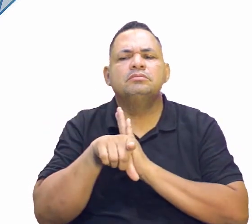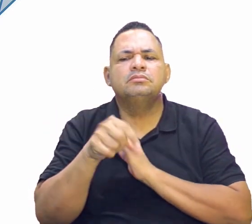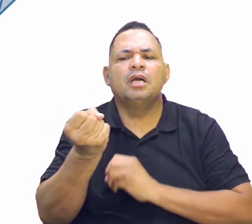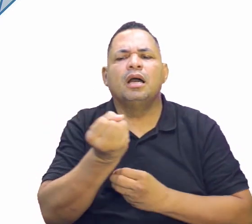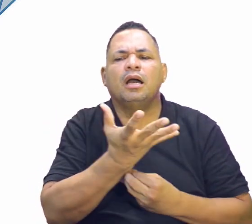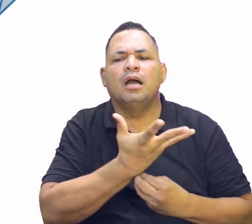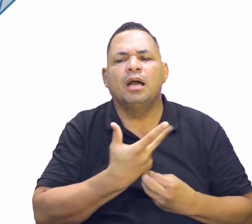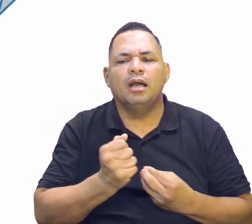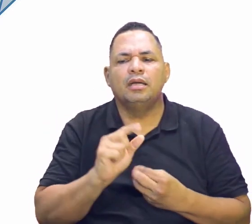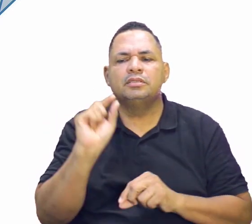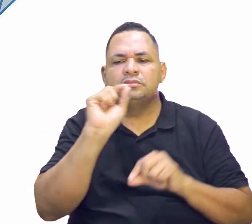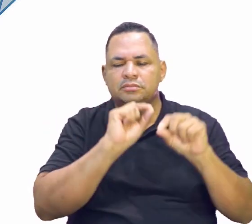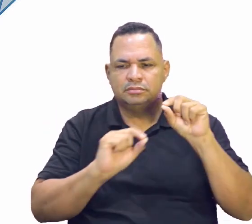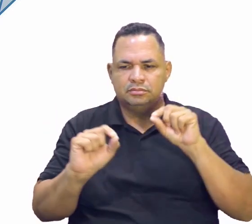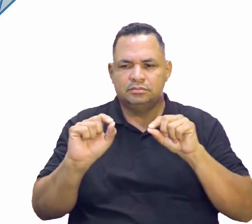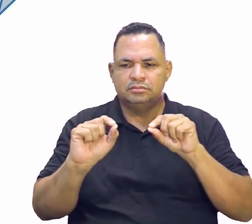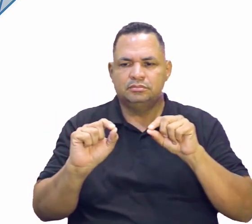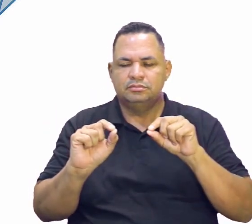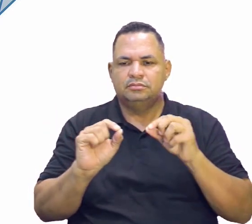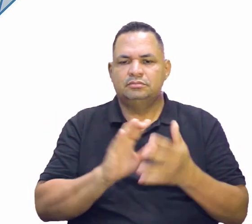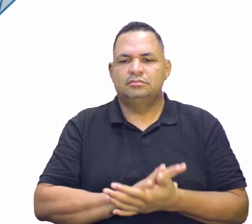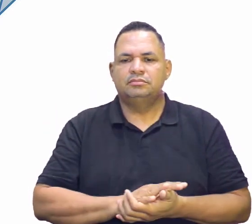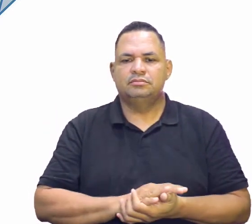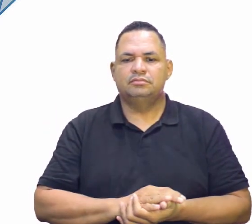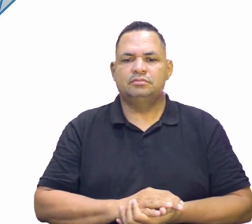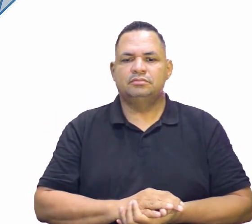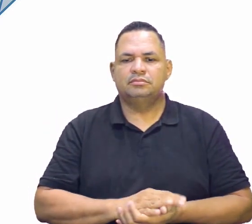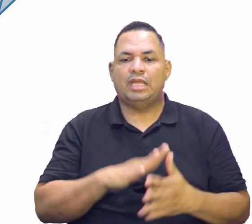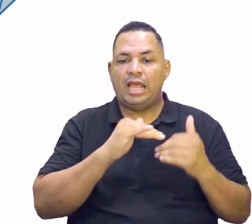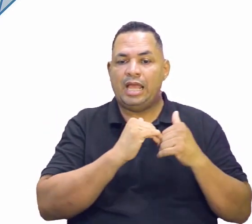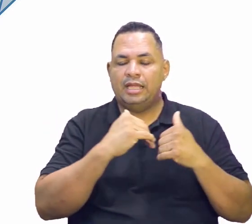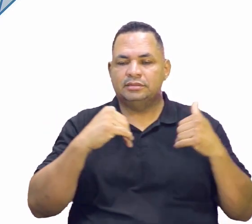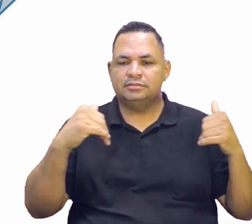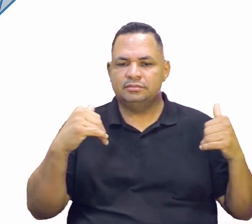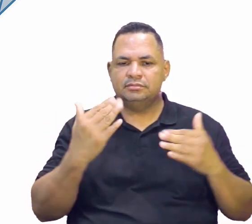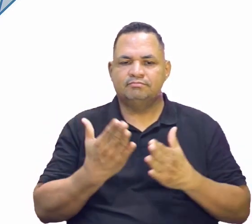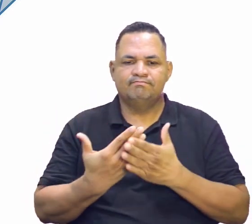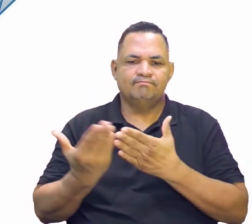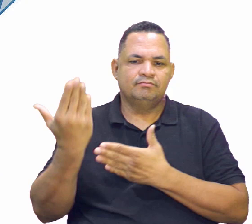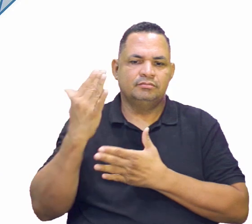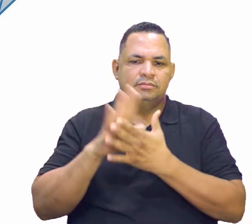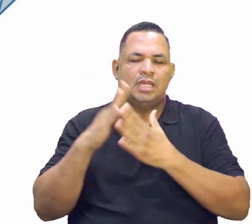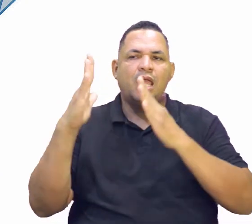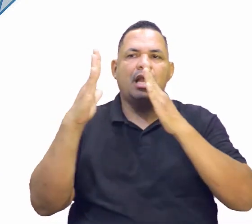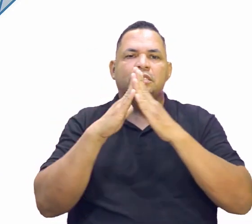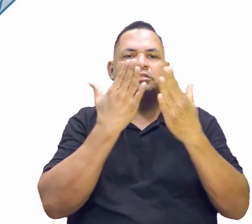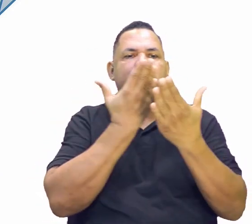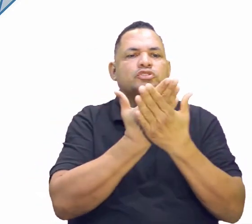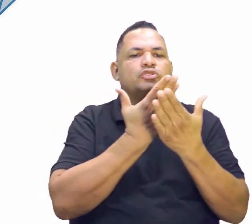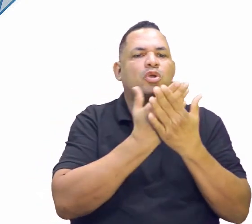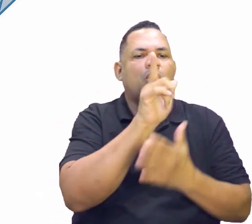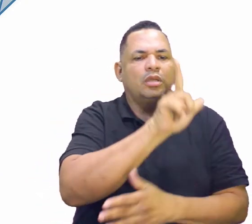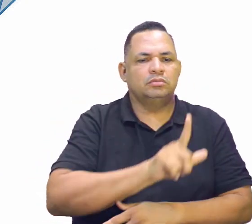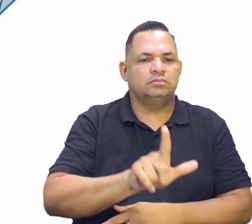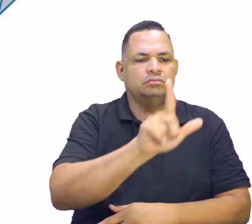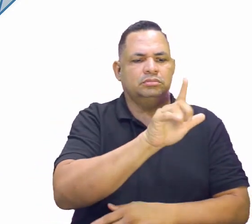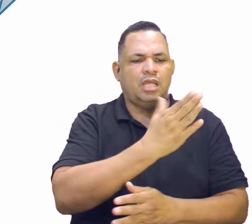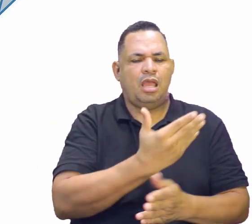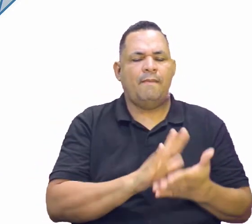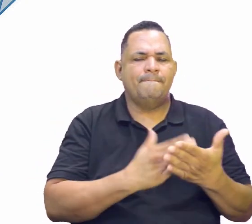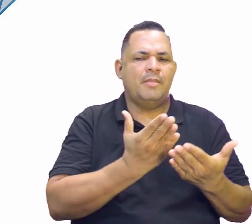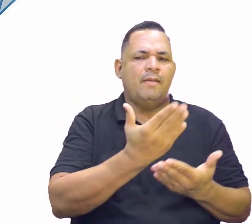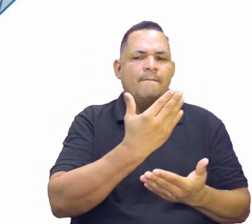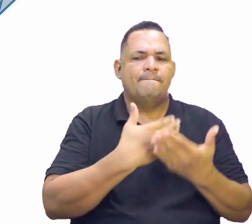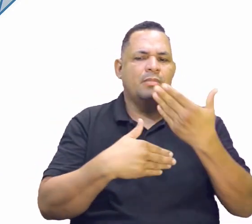fala ruptura, né? A quebra com o passado, ruptura, tá certo? A questão das escolas que tinha no